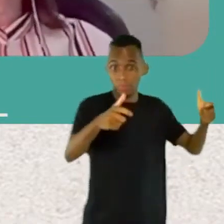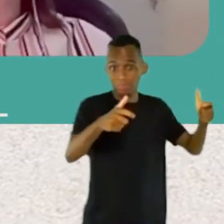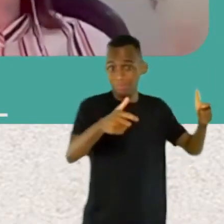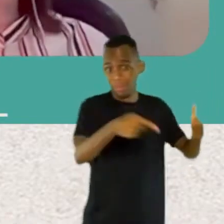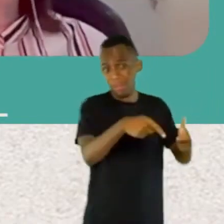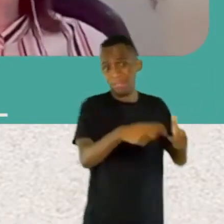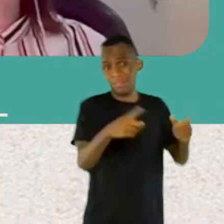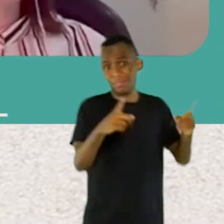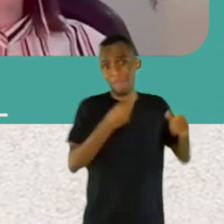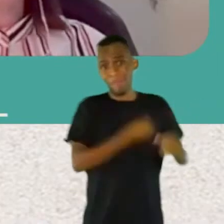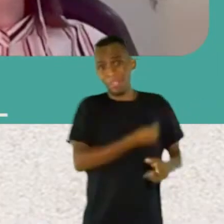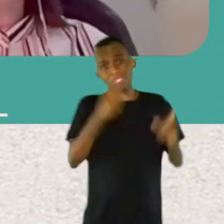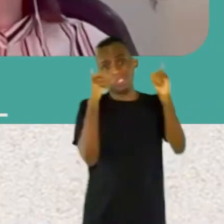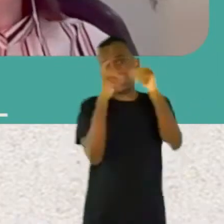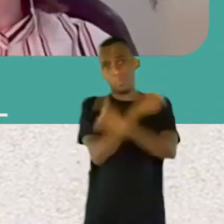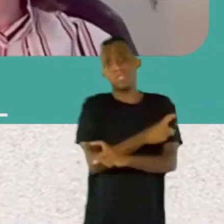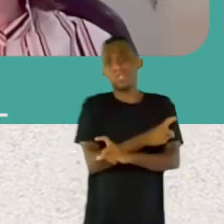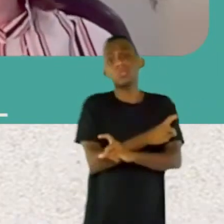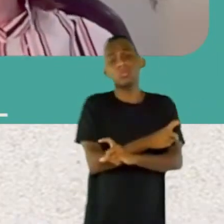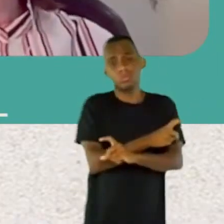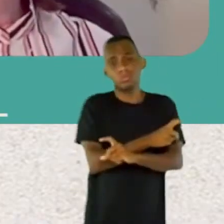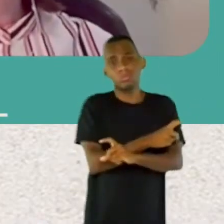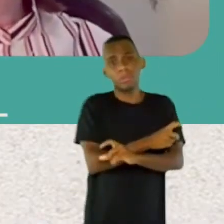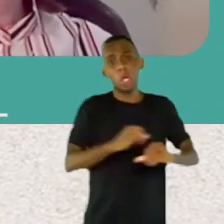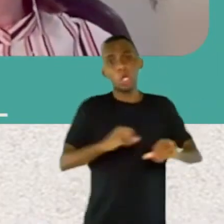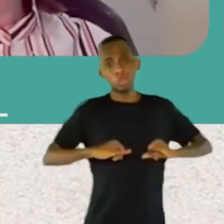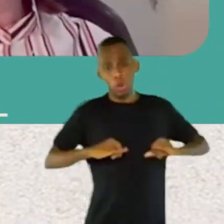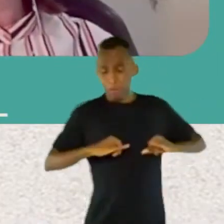né? Completamente desamparada,